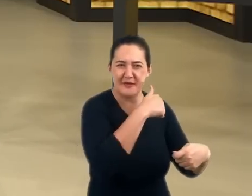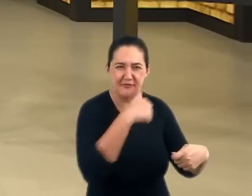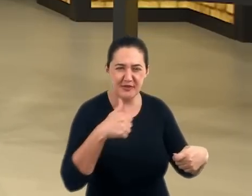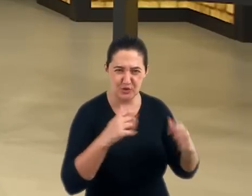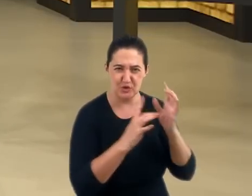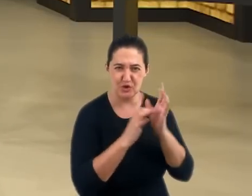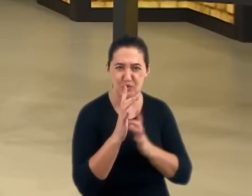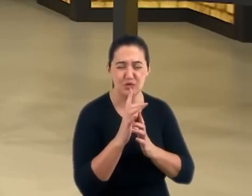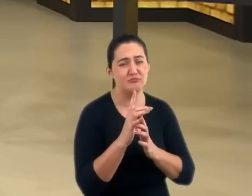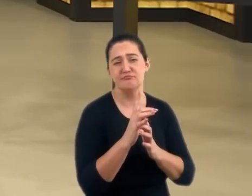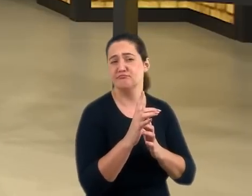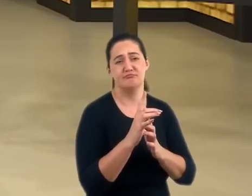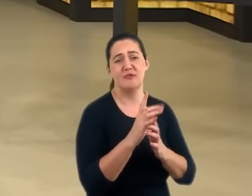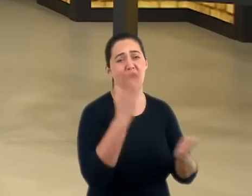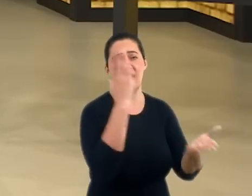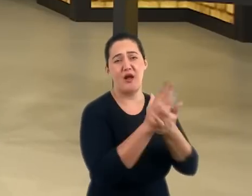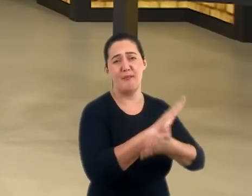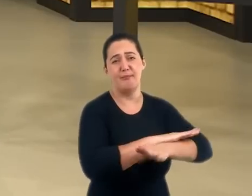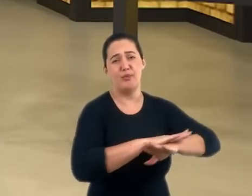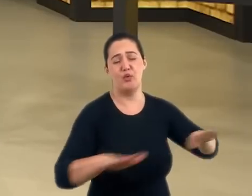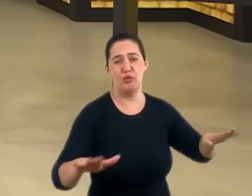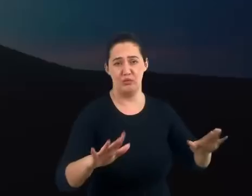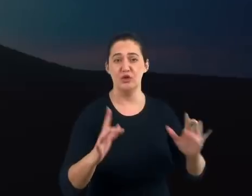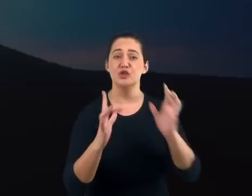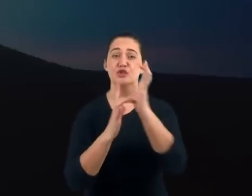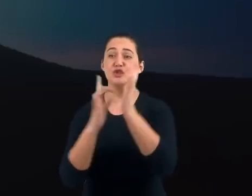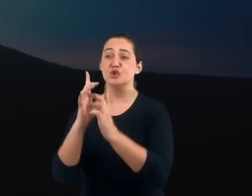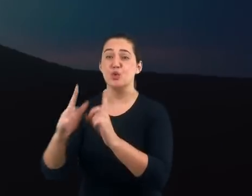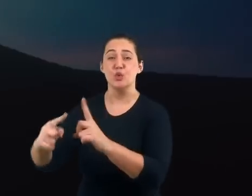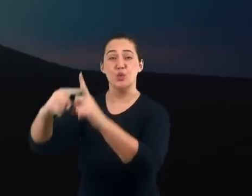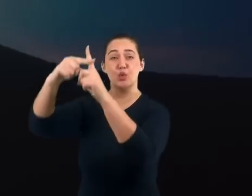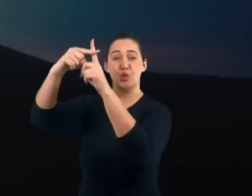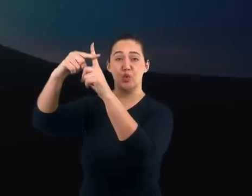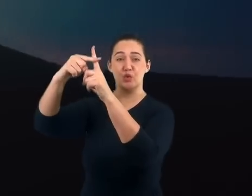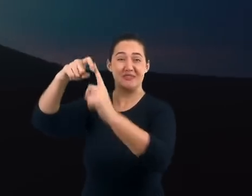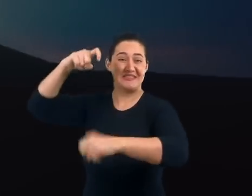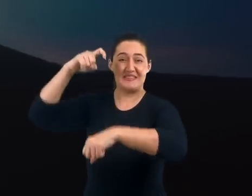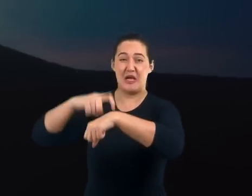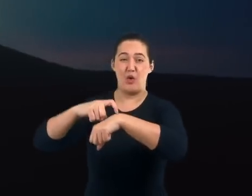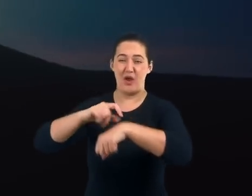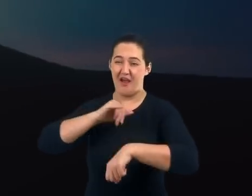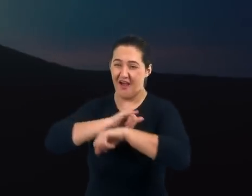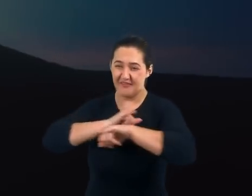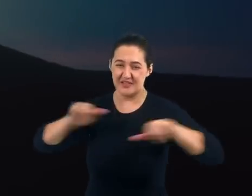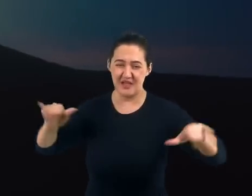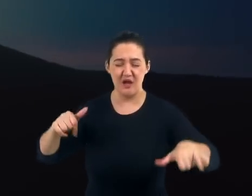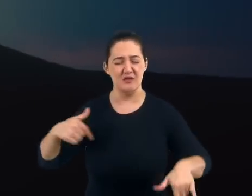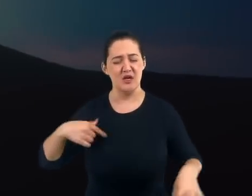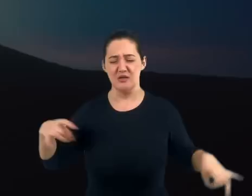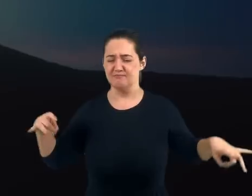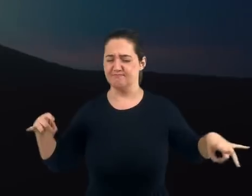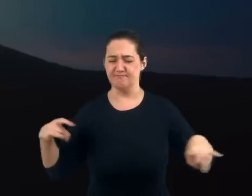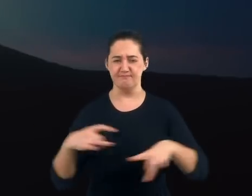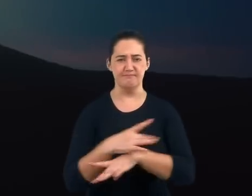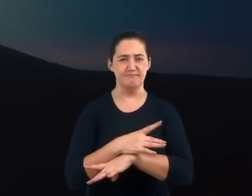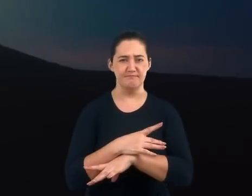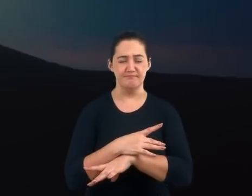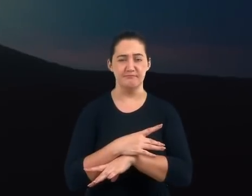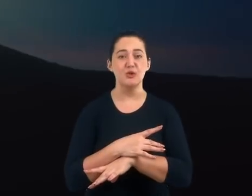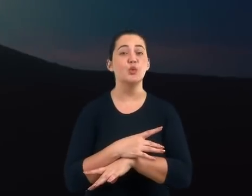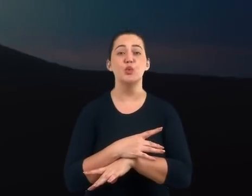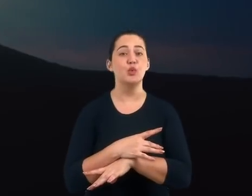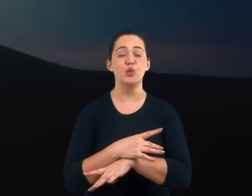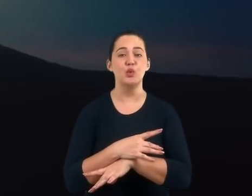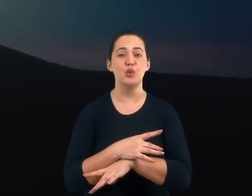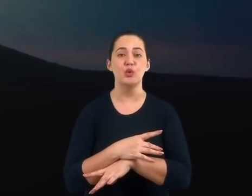histórico vindouro do Messias. Pelo contrário, Jesus na cruz do Calvário, ao gritar "está consumado", fez